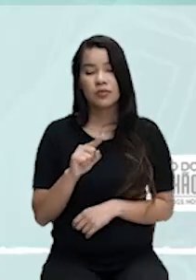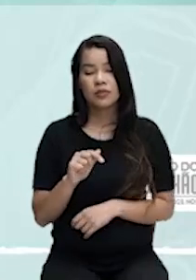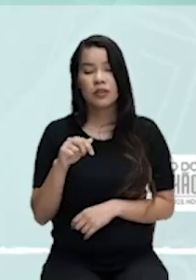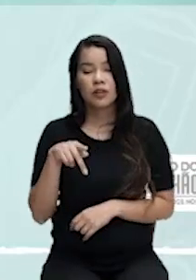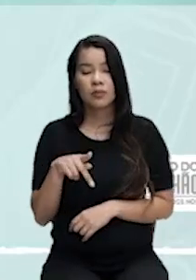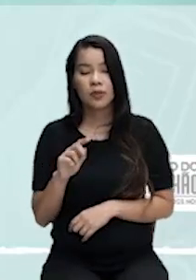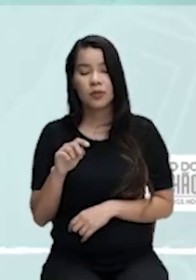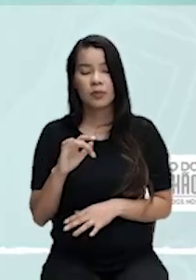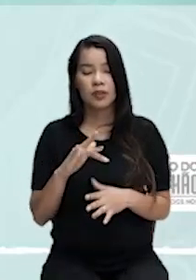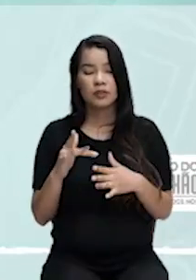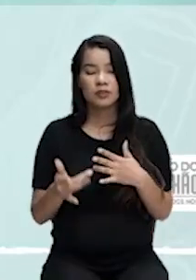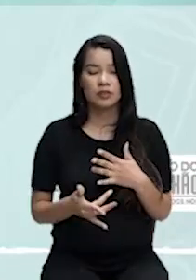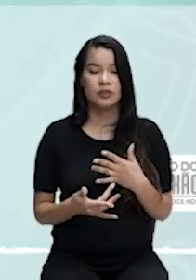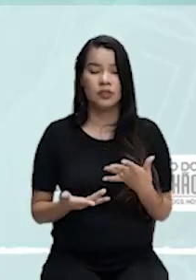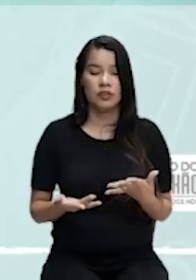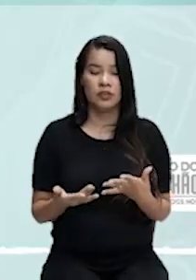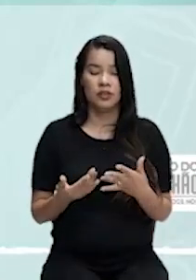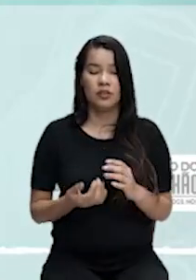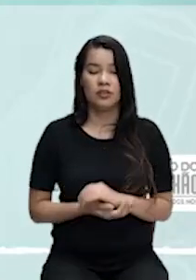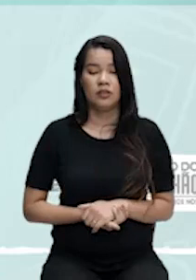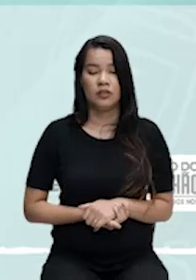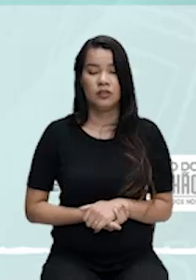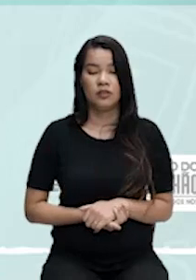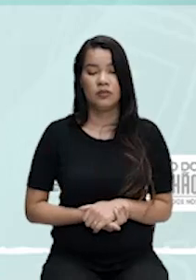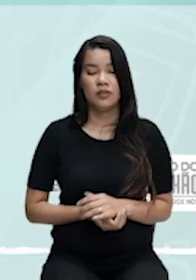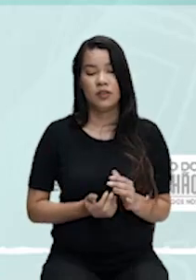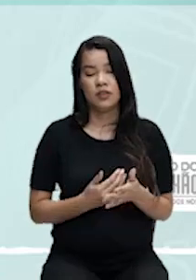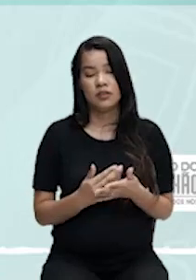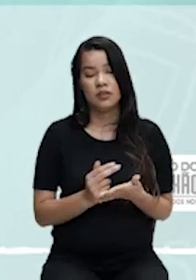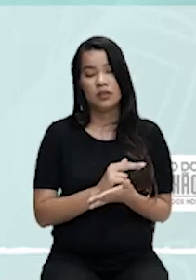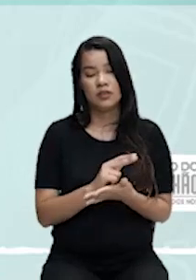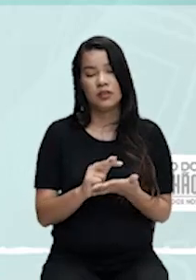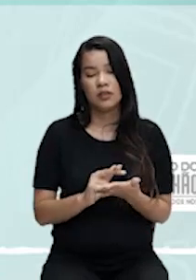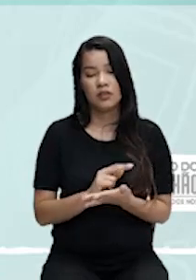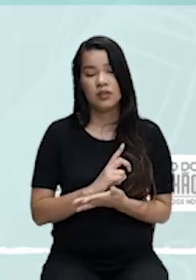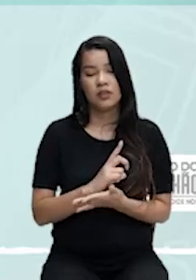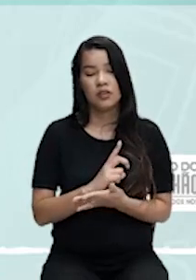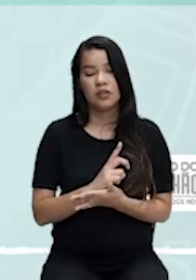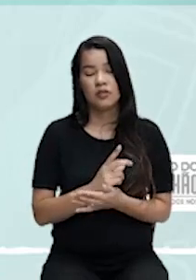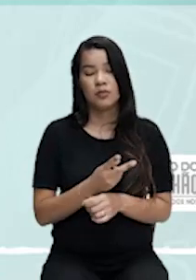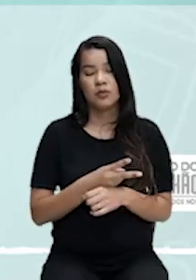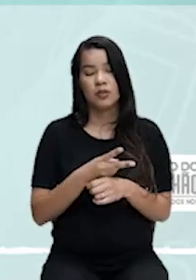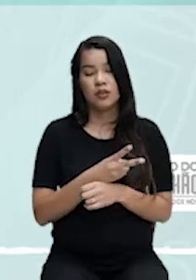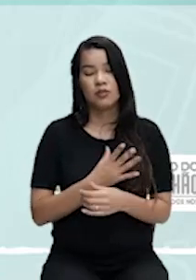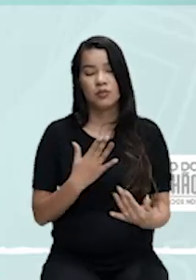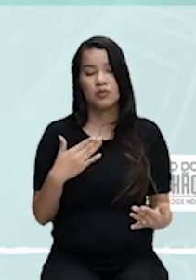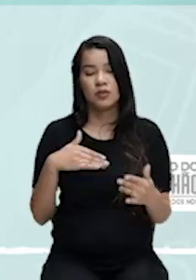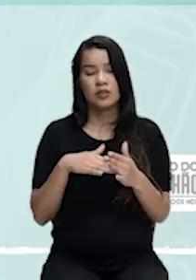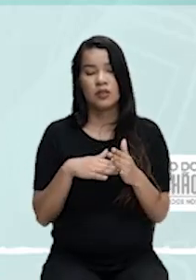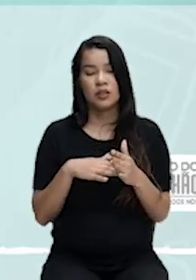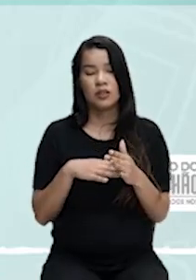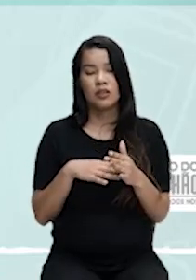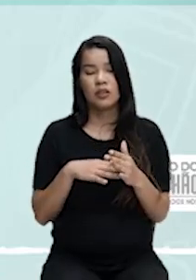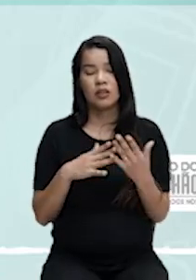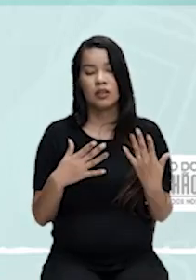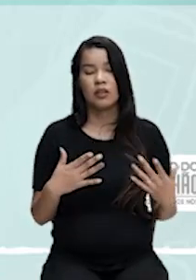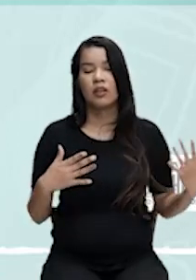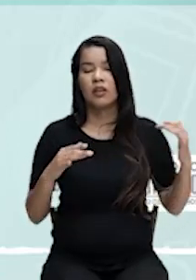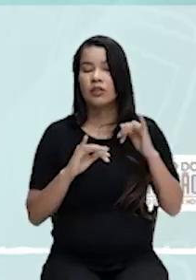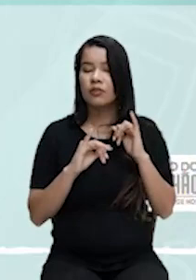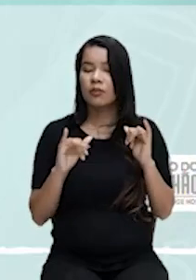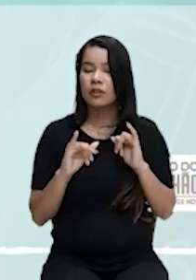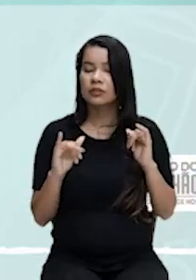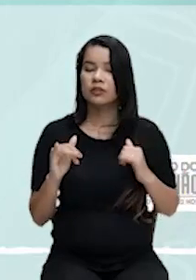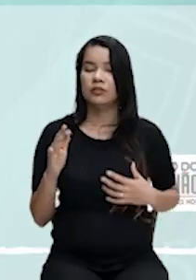considerado uma rede social. Recentemente, diversas iniciativas têm buscado limitar a disseminação de informações falsas no